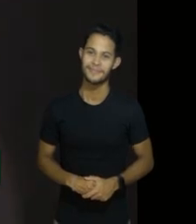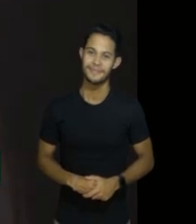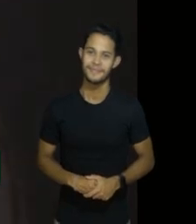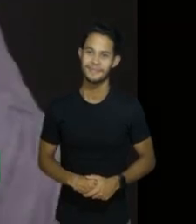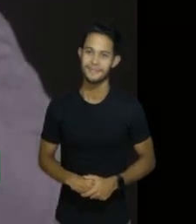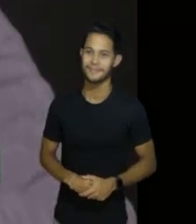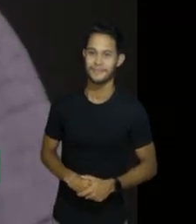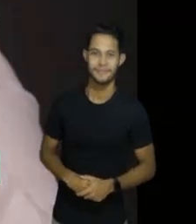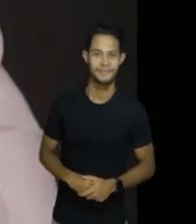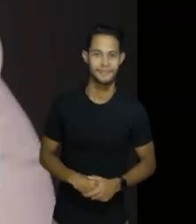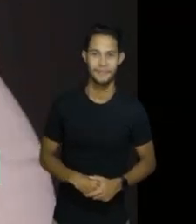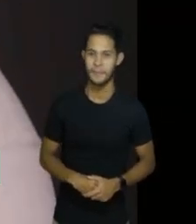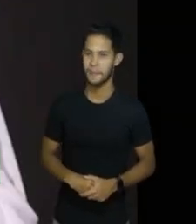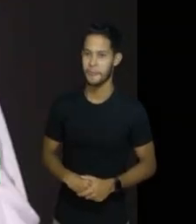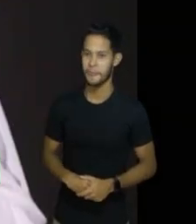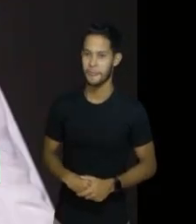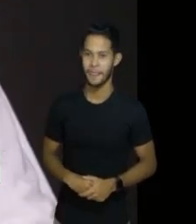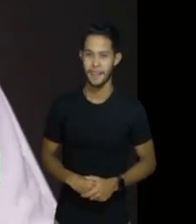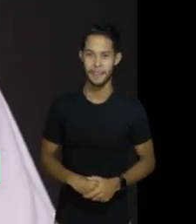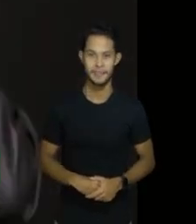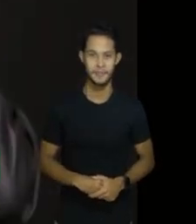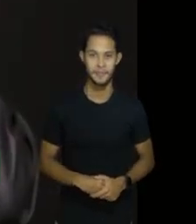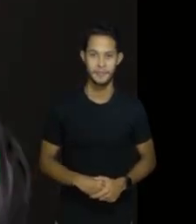Mas precisamos da sua ajuda.